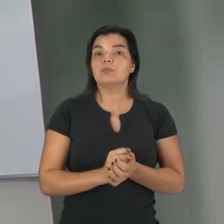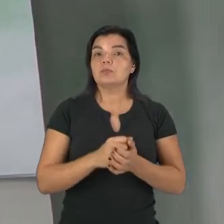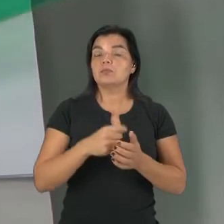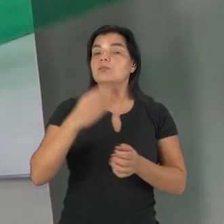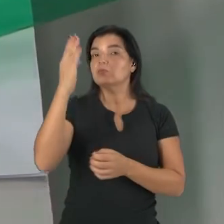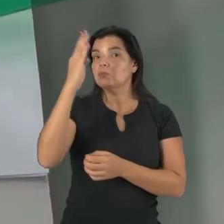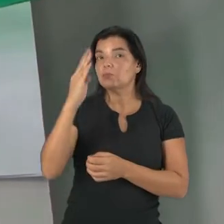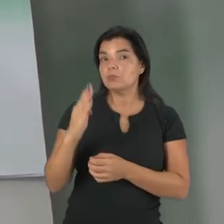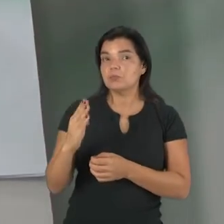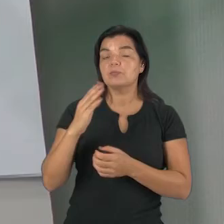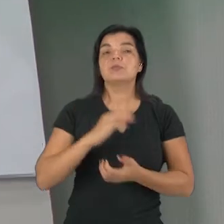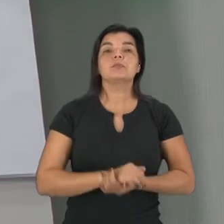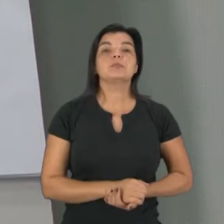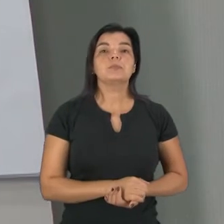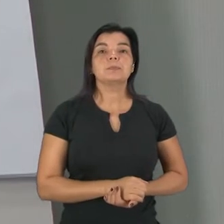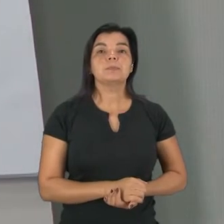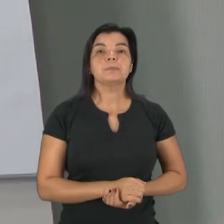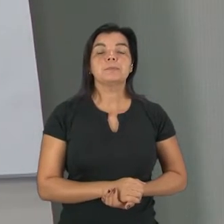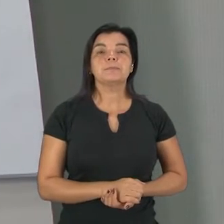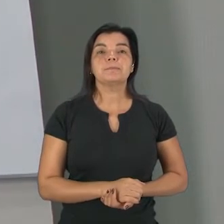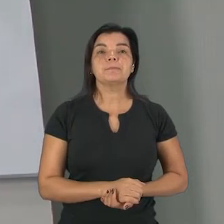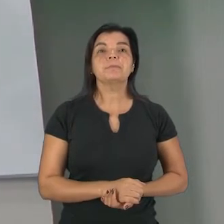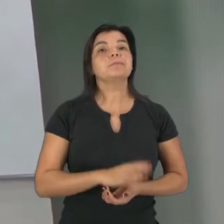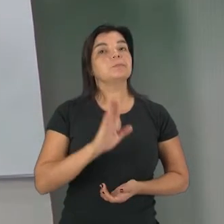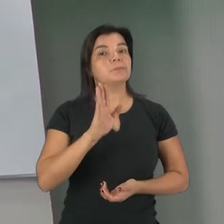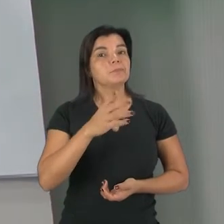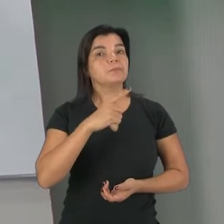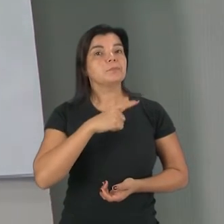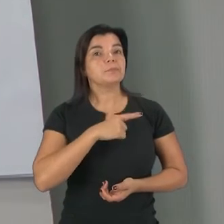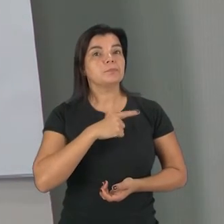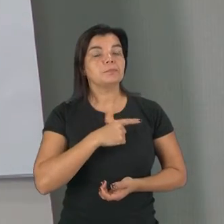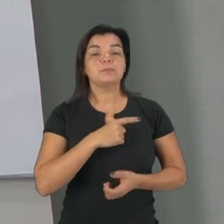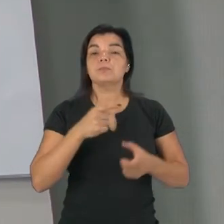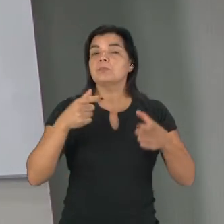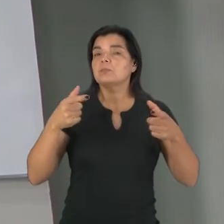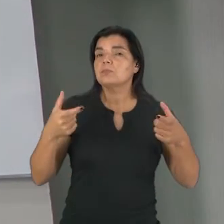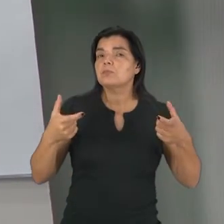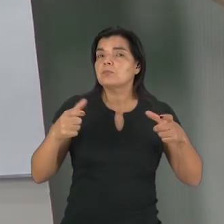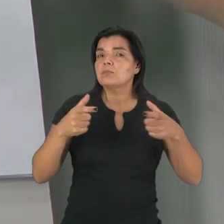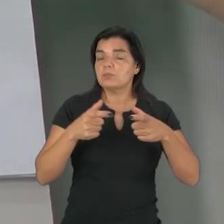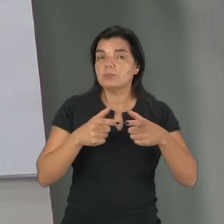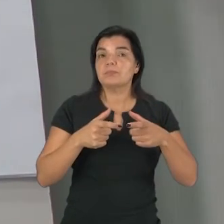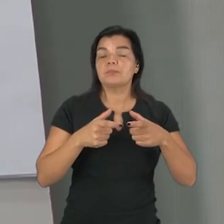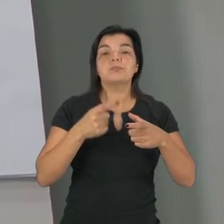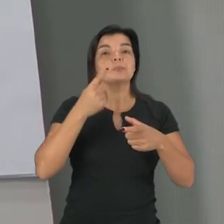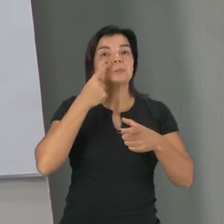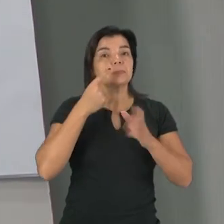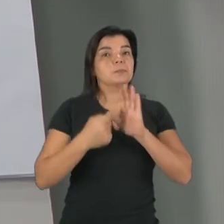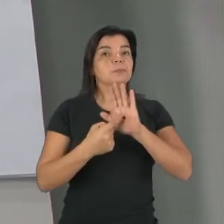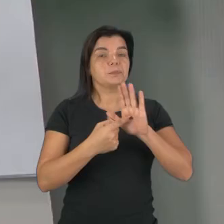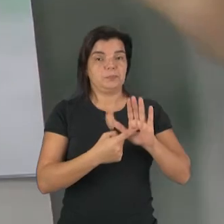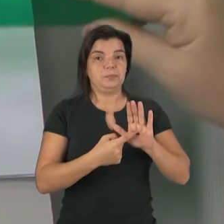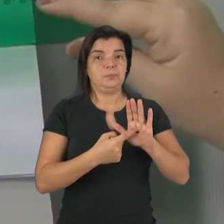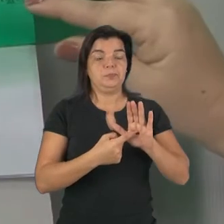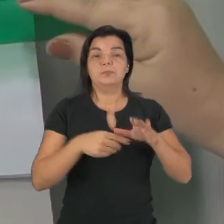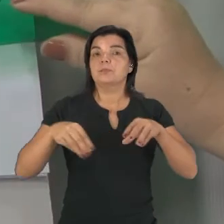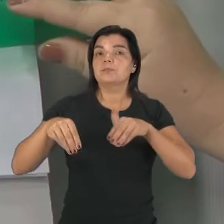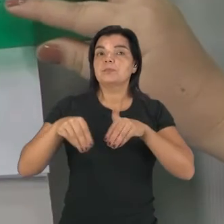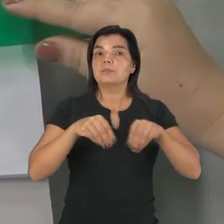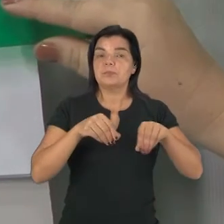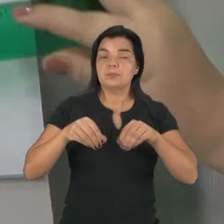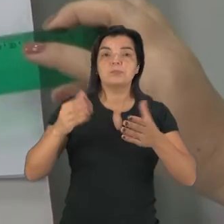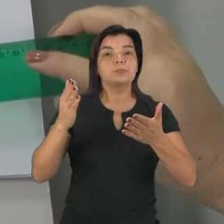do Brasil. E aqui, já tem poucas terras. Essa parte aqui são as marcações das